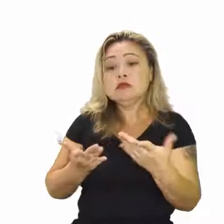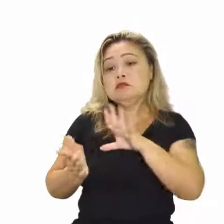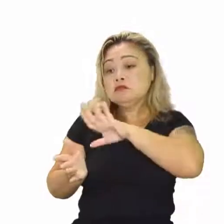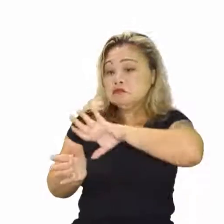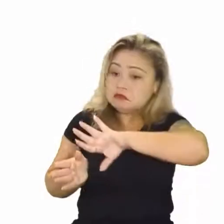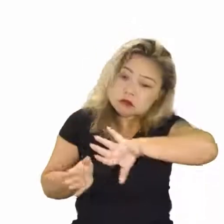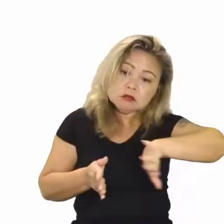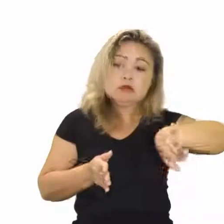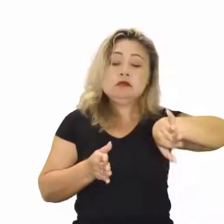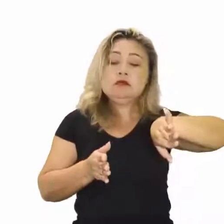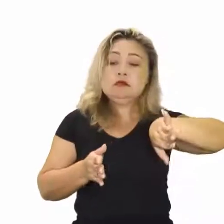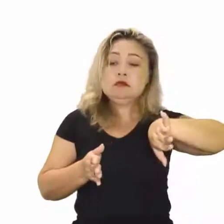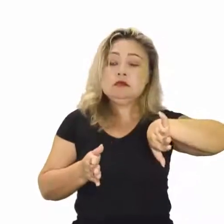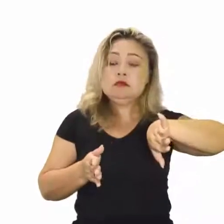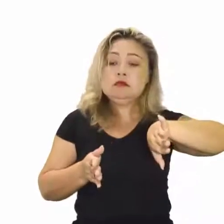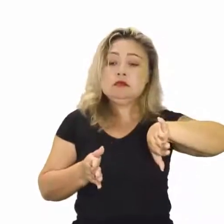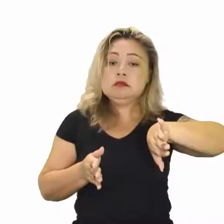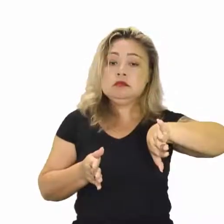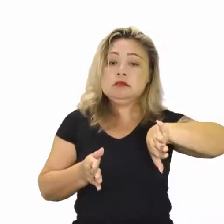sai